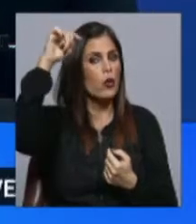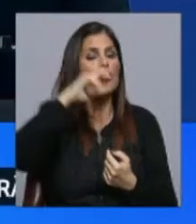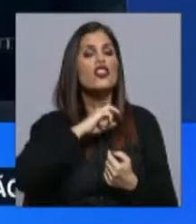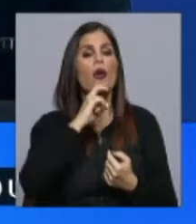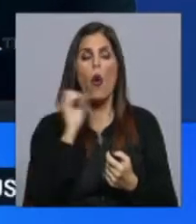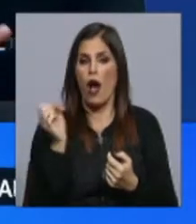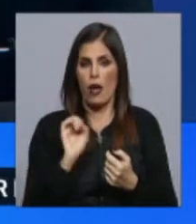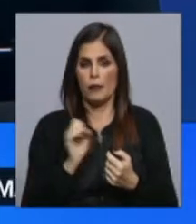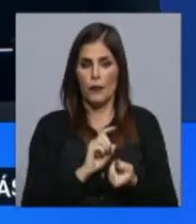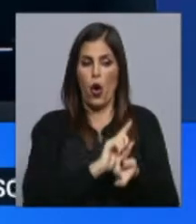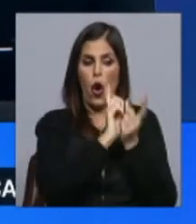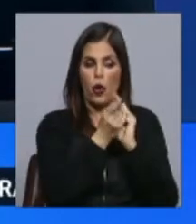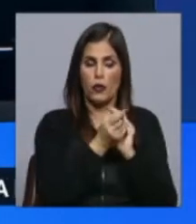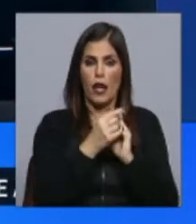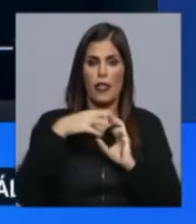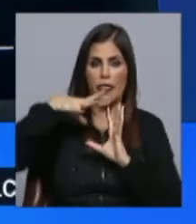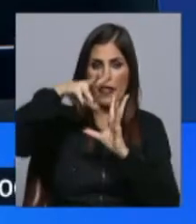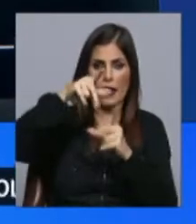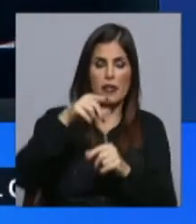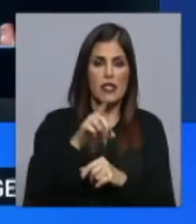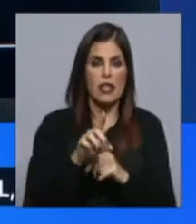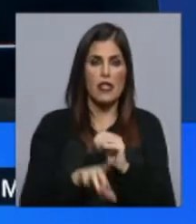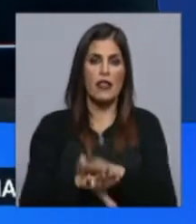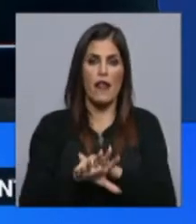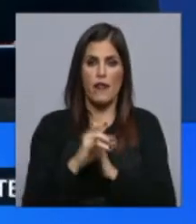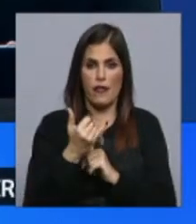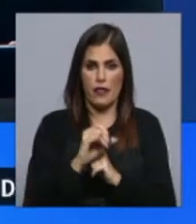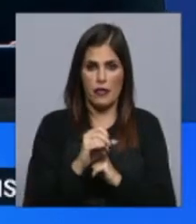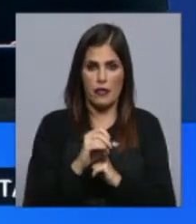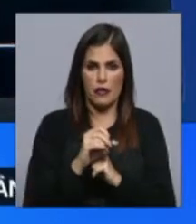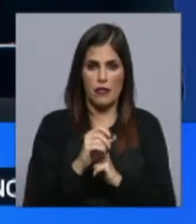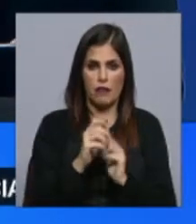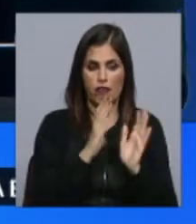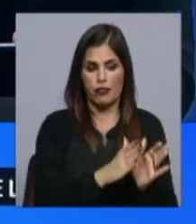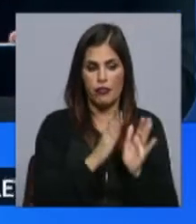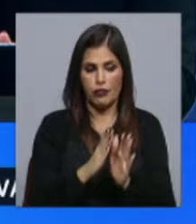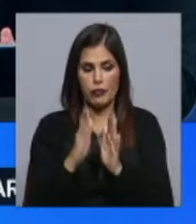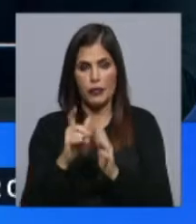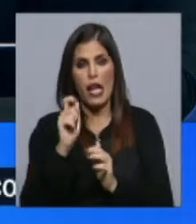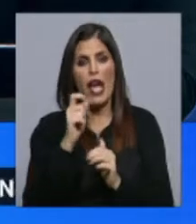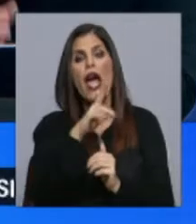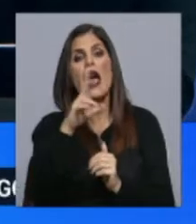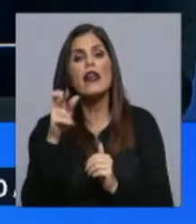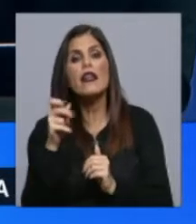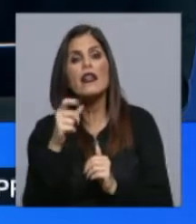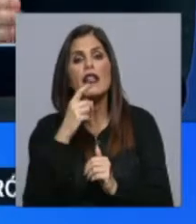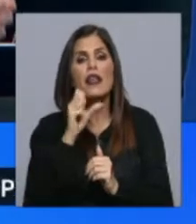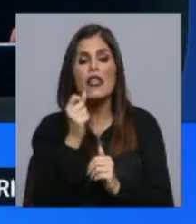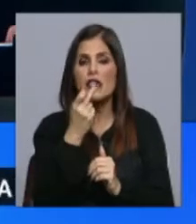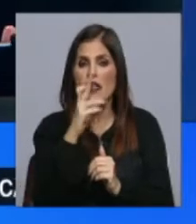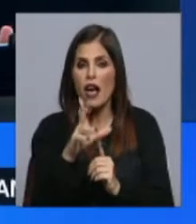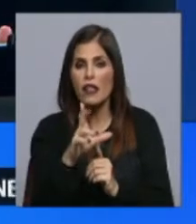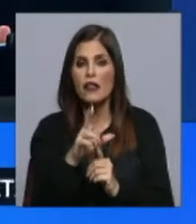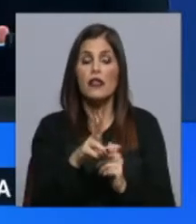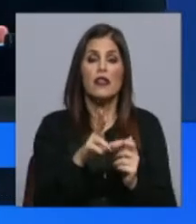ao contrário da Terra, entre 6 a 20 eras glaciares e num período de tempo entre 300